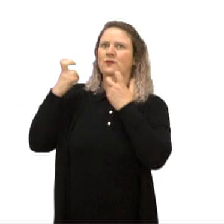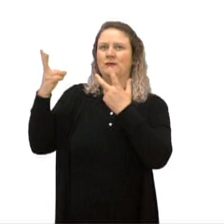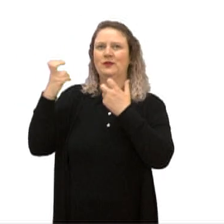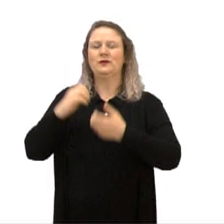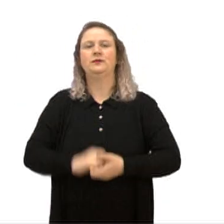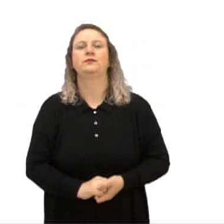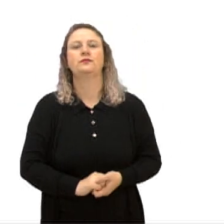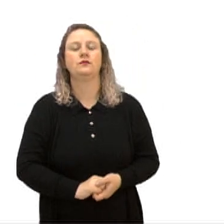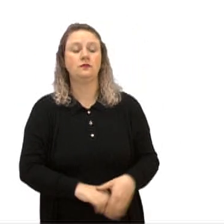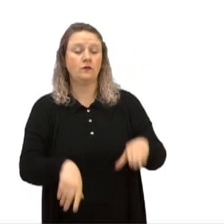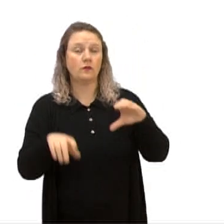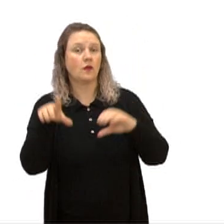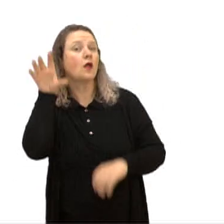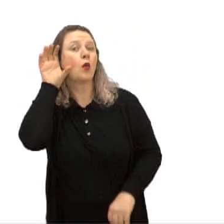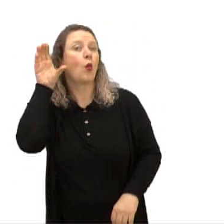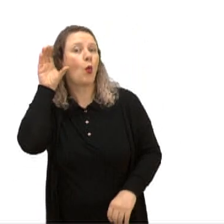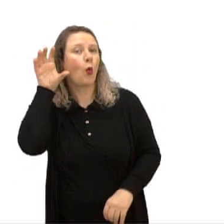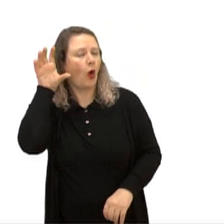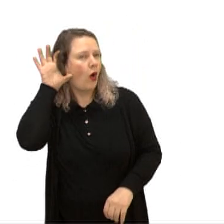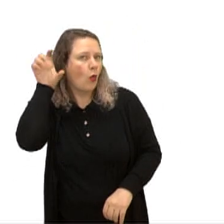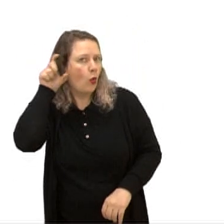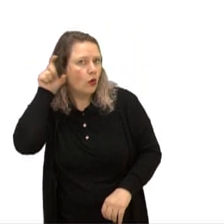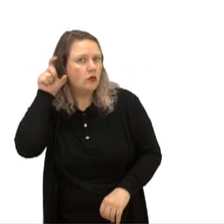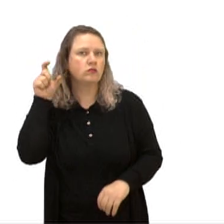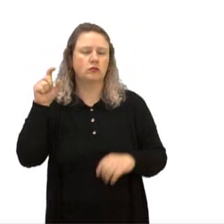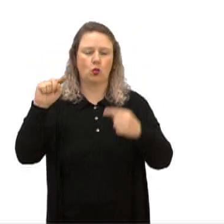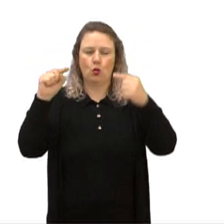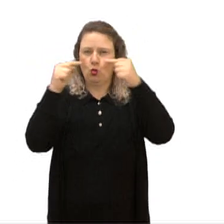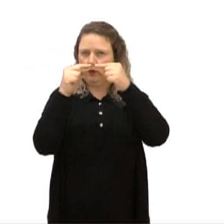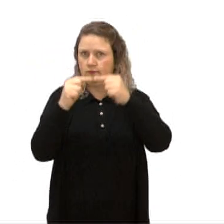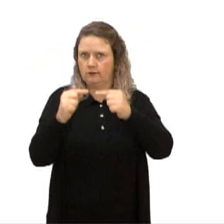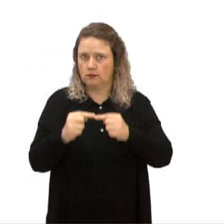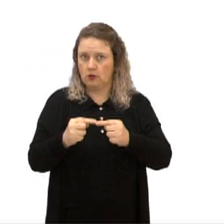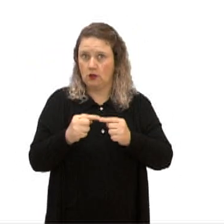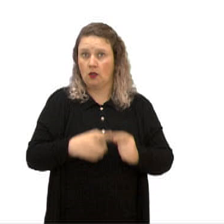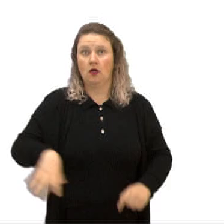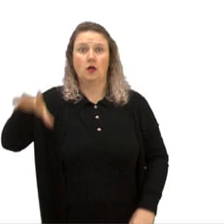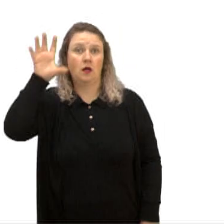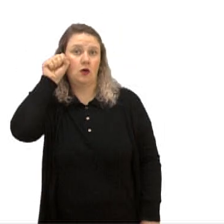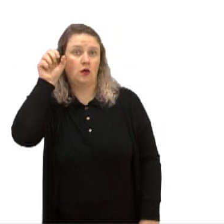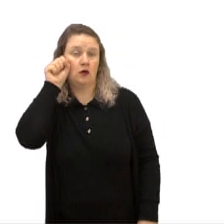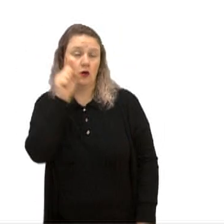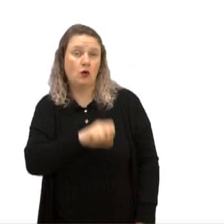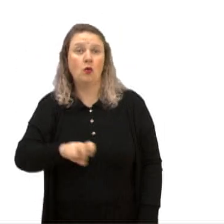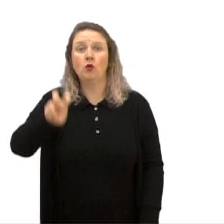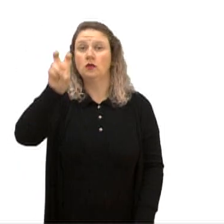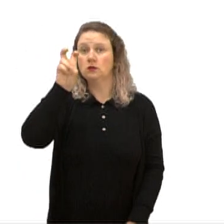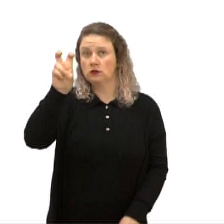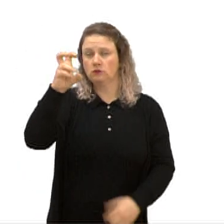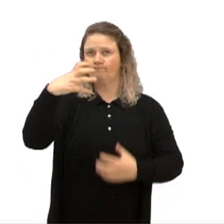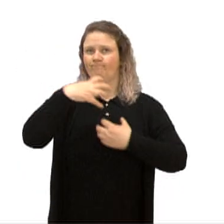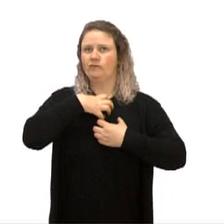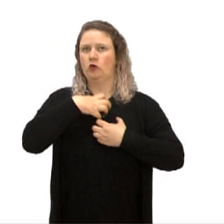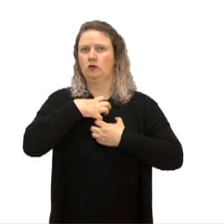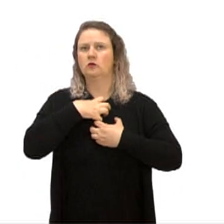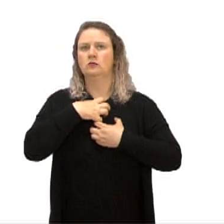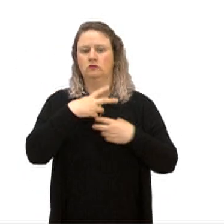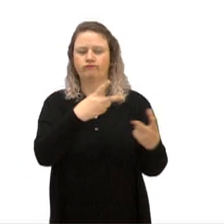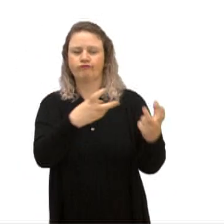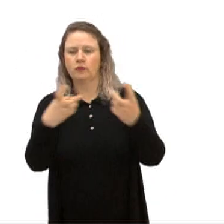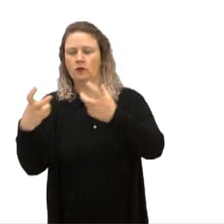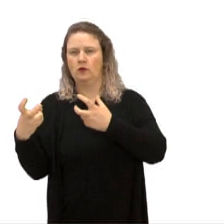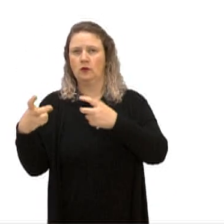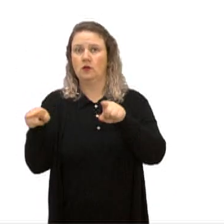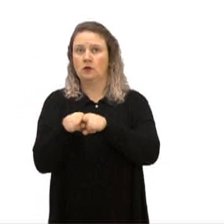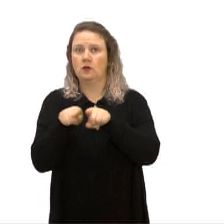Então, a orelha é um órgão relacionado à audição, nosso quinto sentido que a gente está aprendendo nas nossas aulas. E o